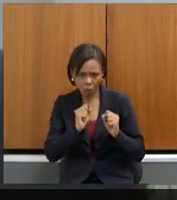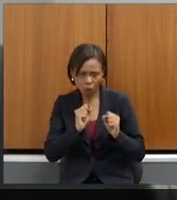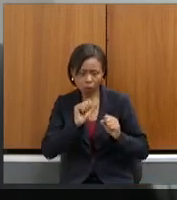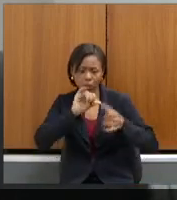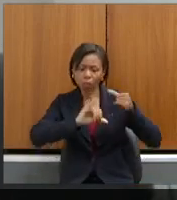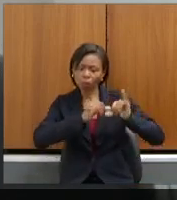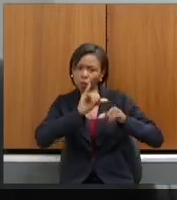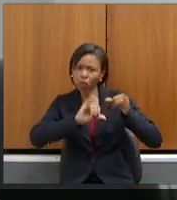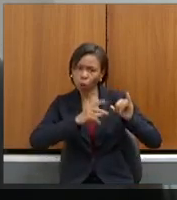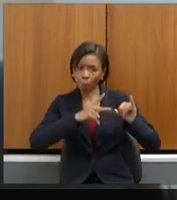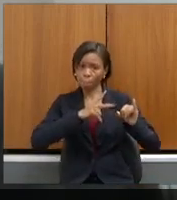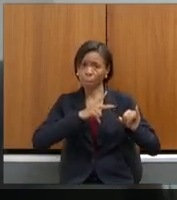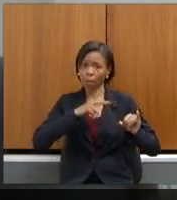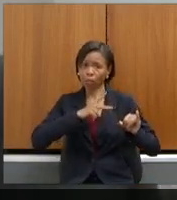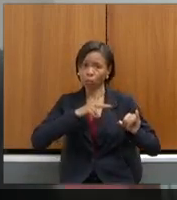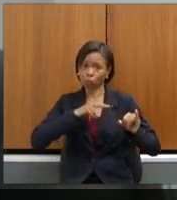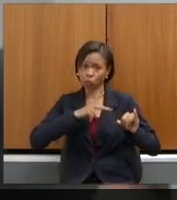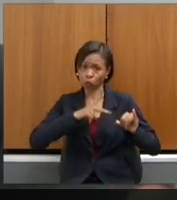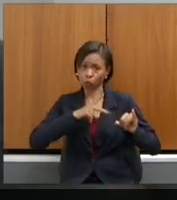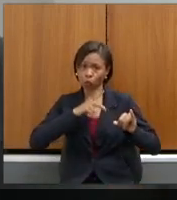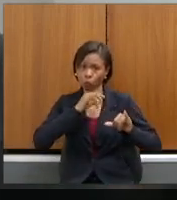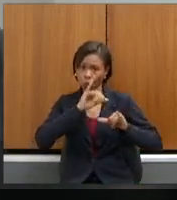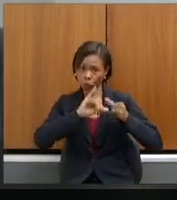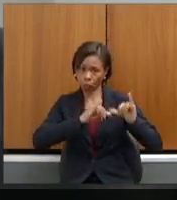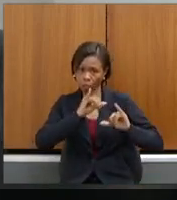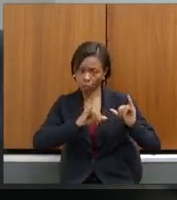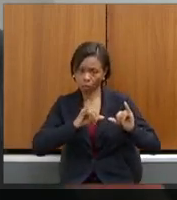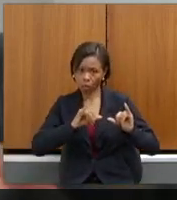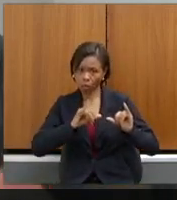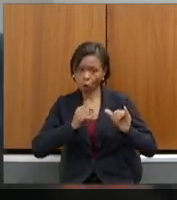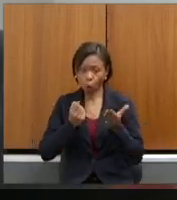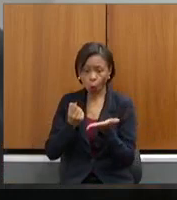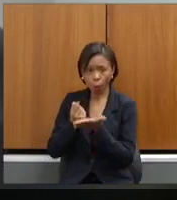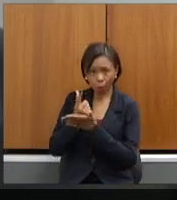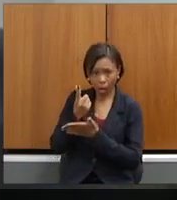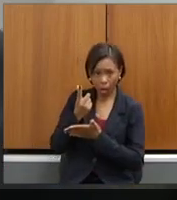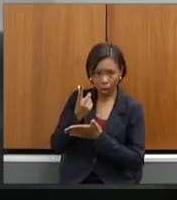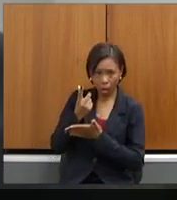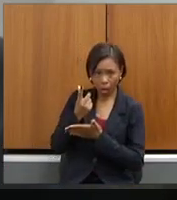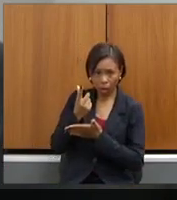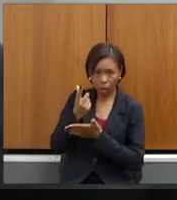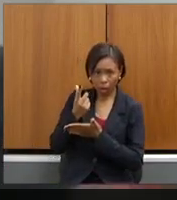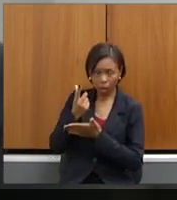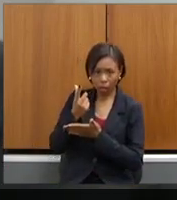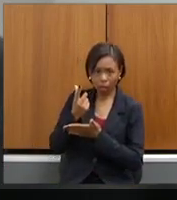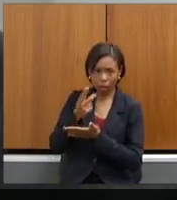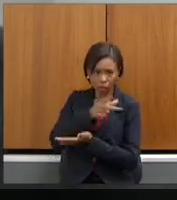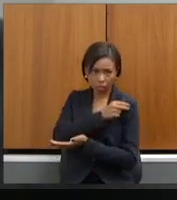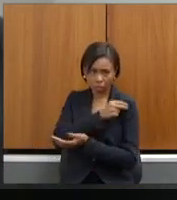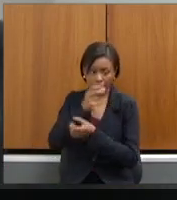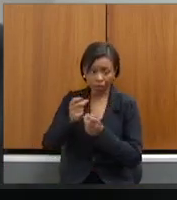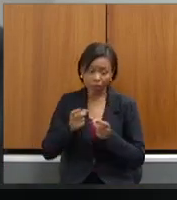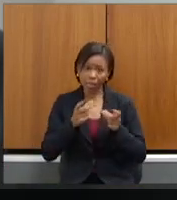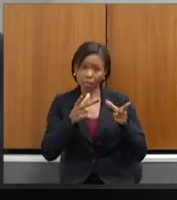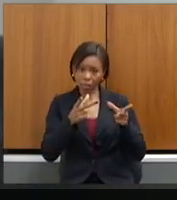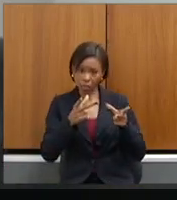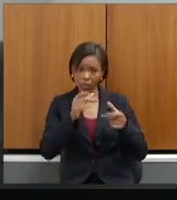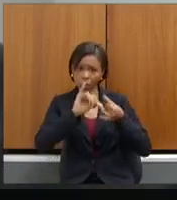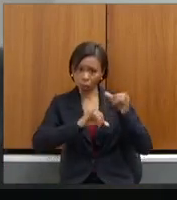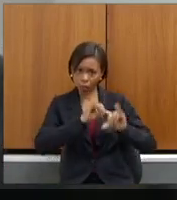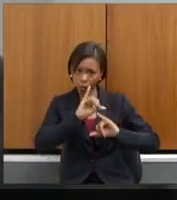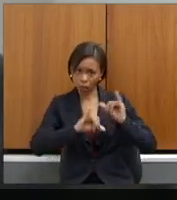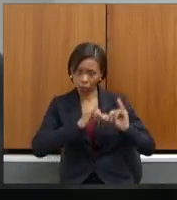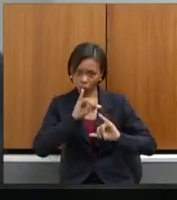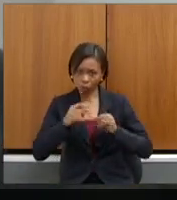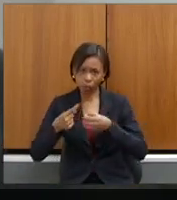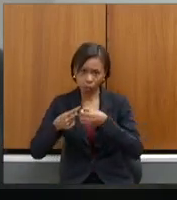compressa vacina importada essa vacina e vender nos Laboratórios da população Esse A grande questão